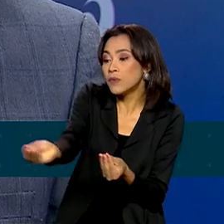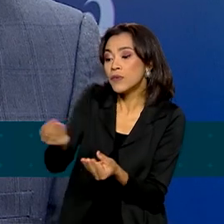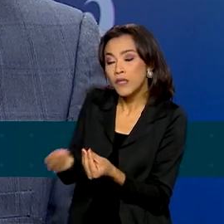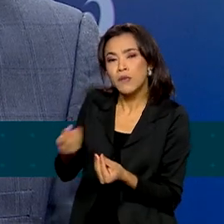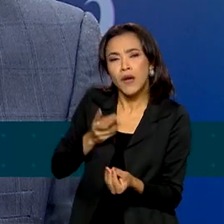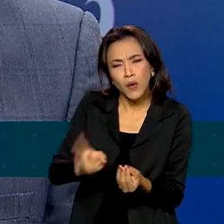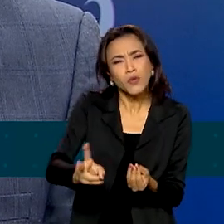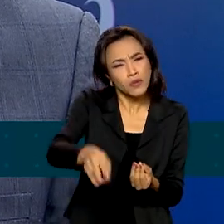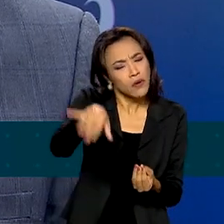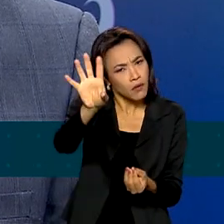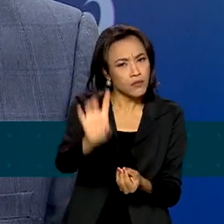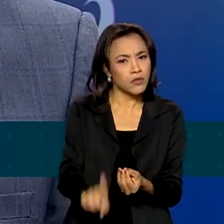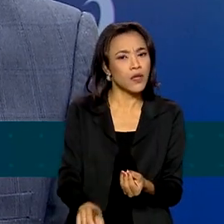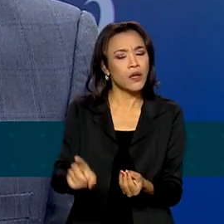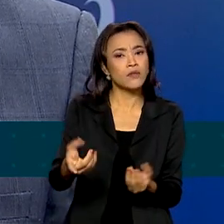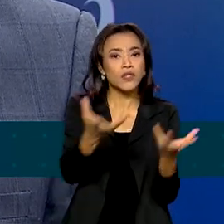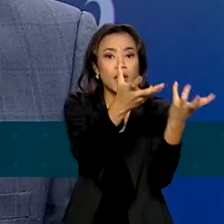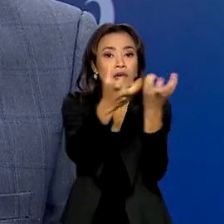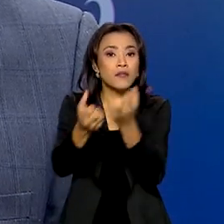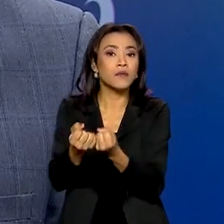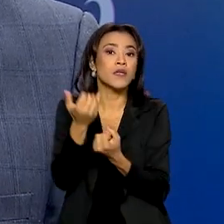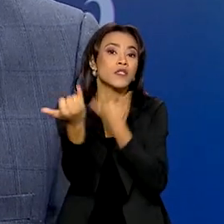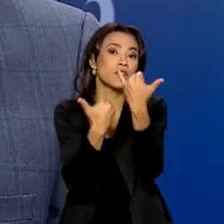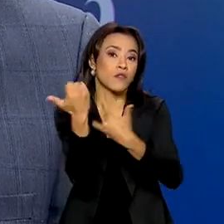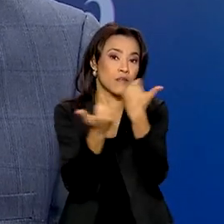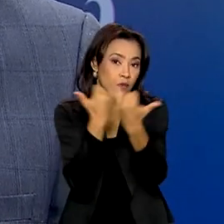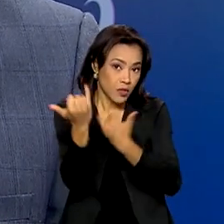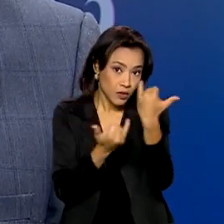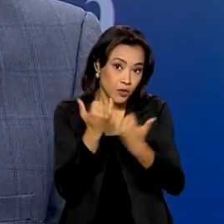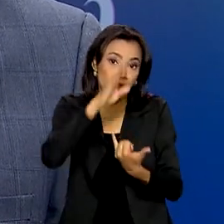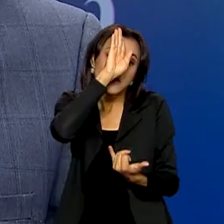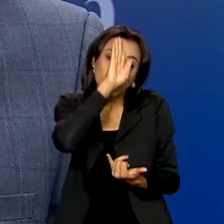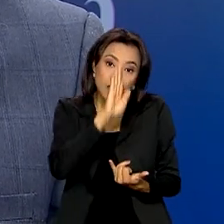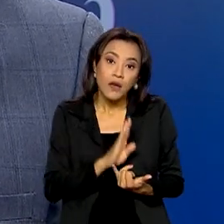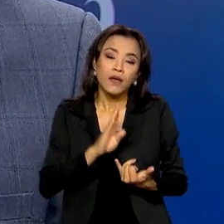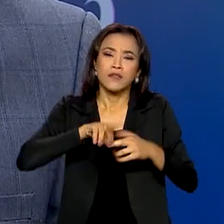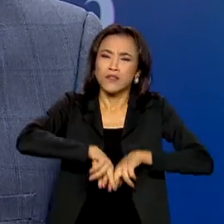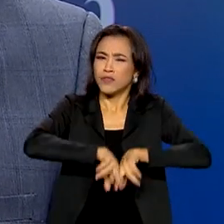continuar com direito de receber o sinal aberto e gratuito de diversos canais de